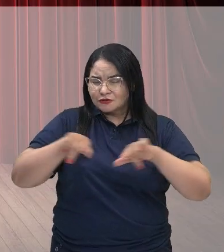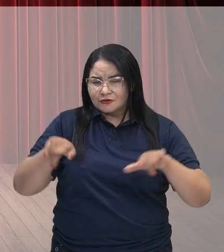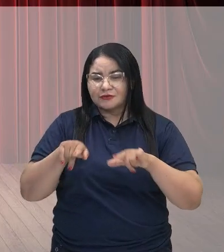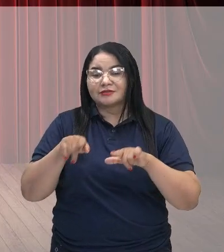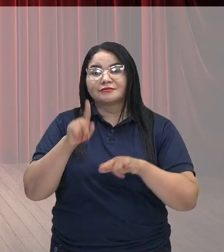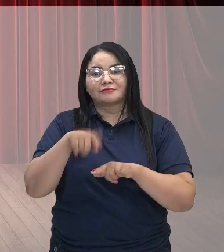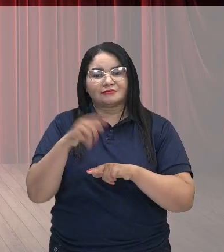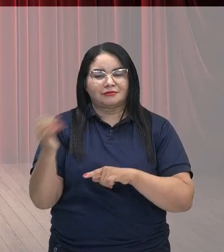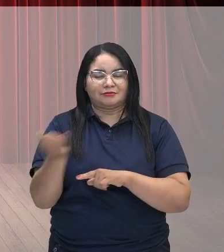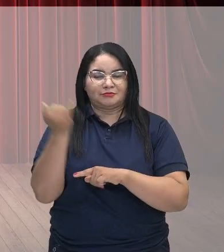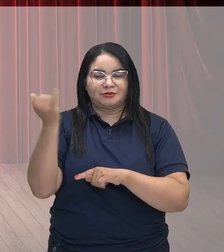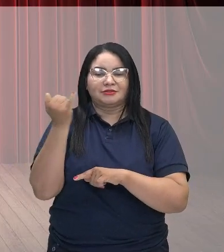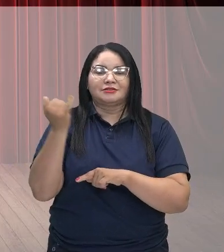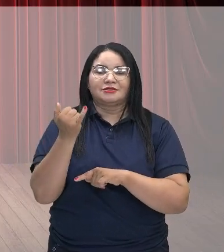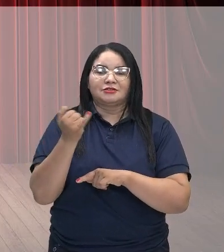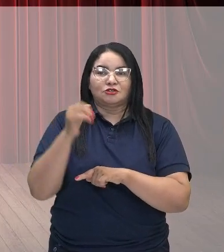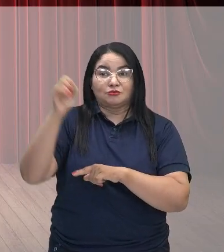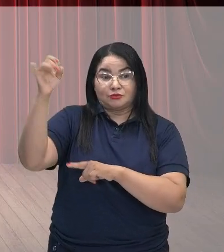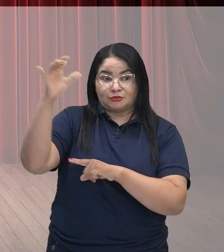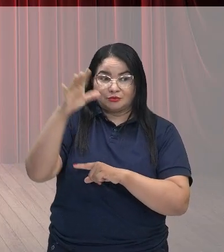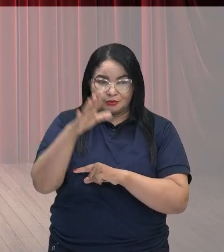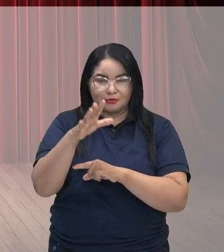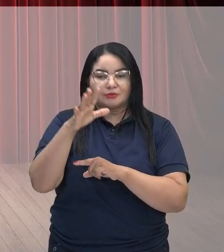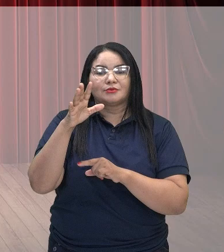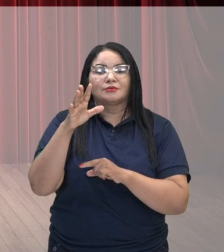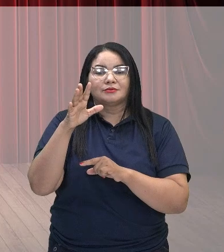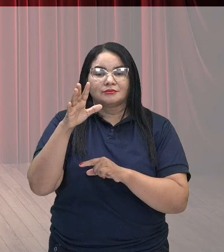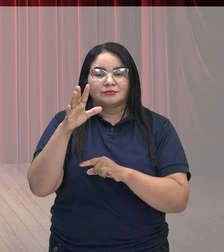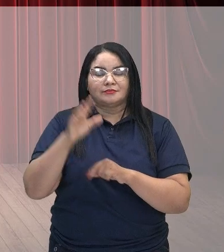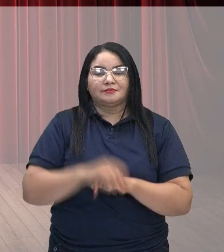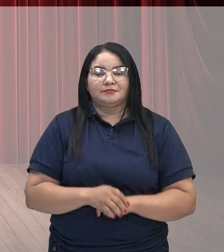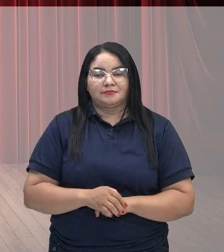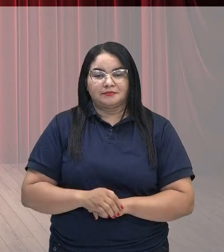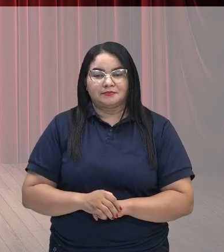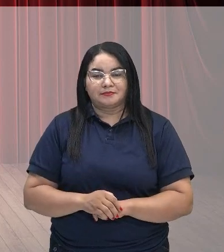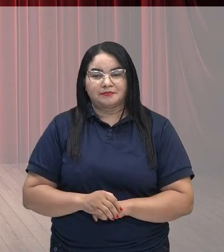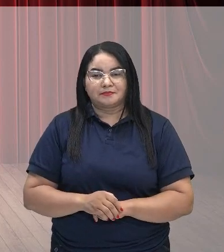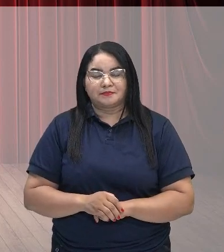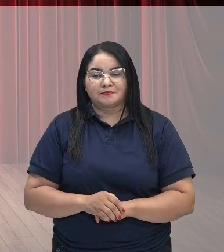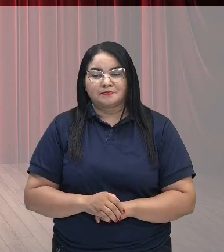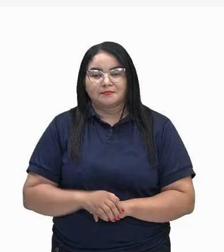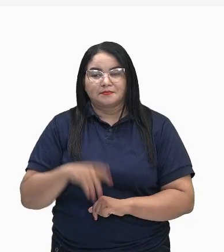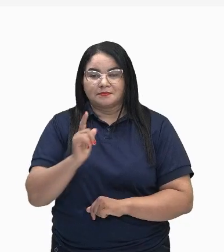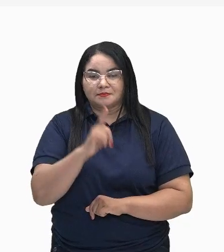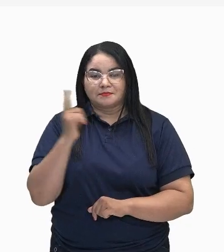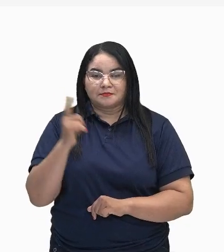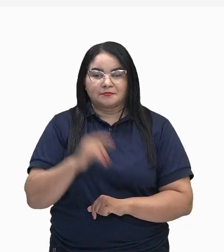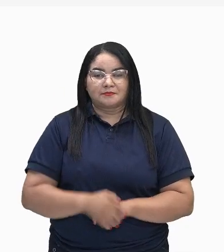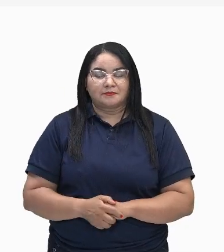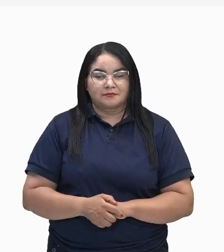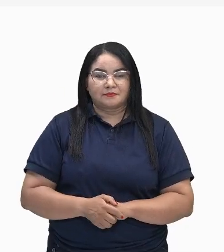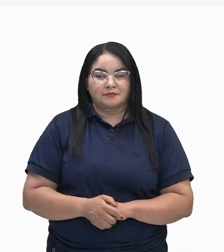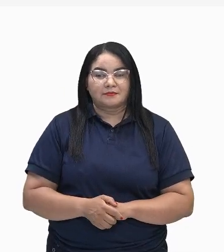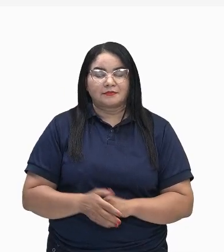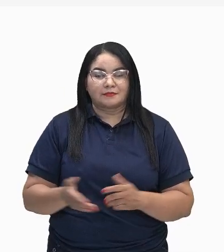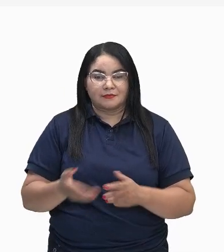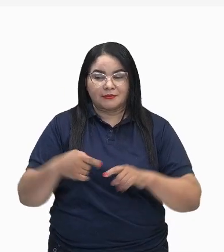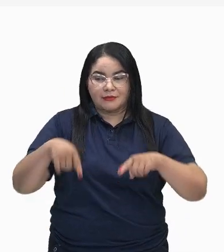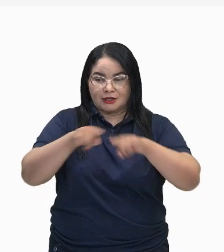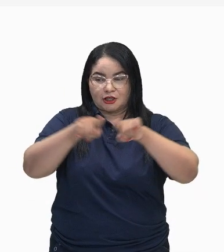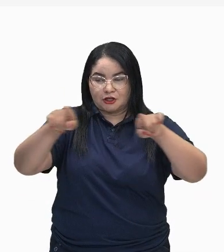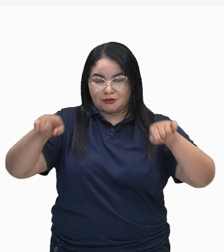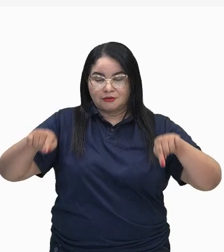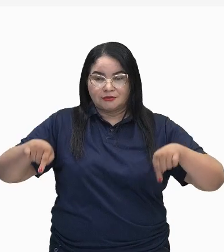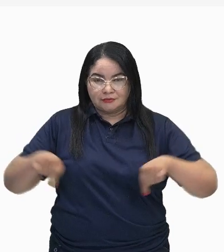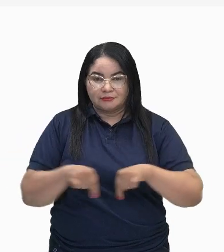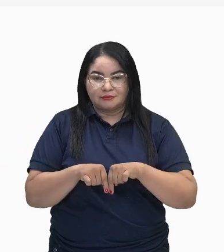importante essa parte da iluminação, que é uma técnica. Vamos agora falar sobre os espaços convencionais